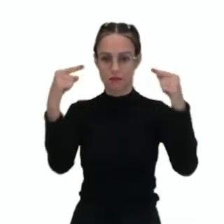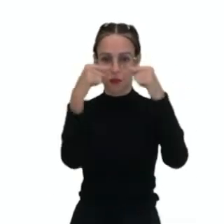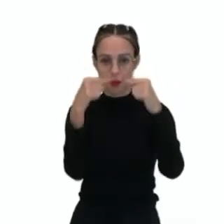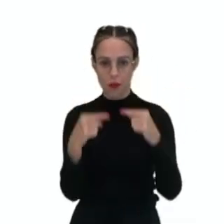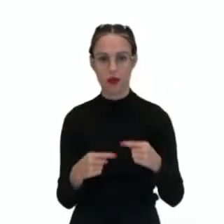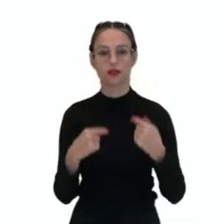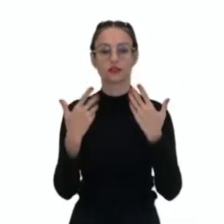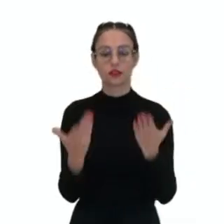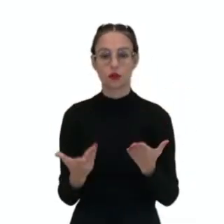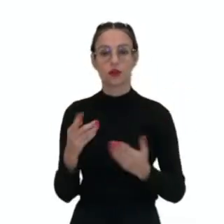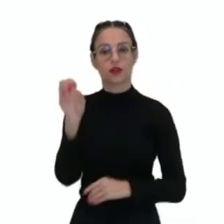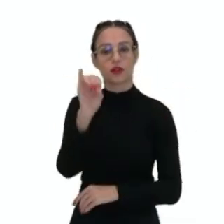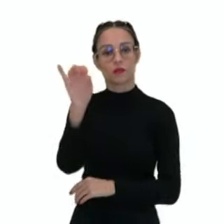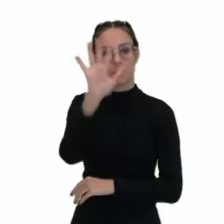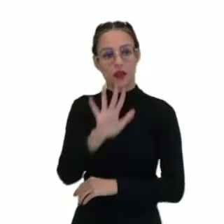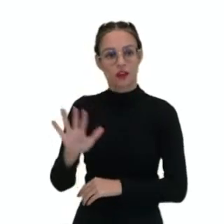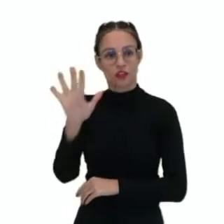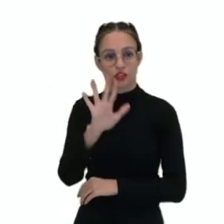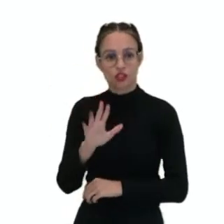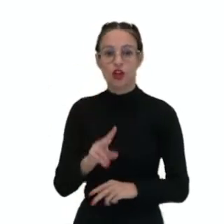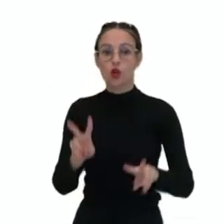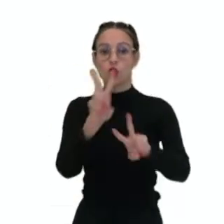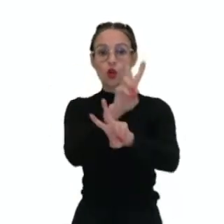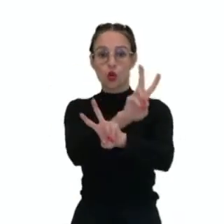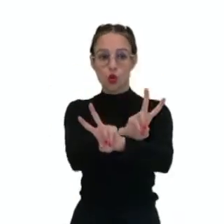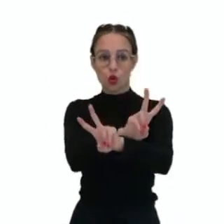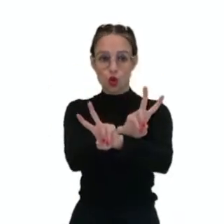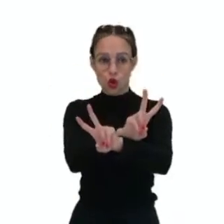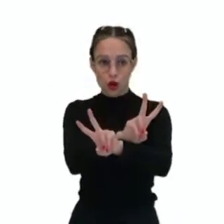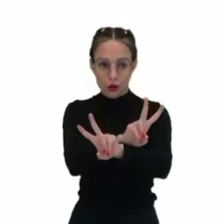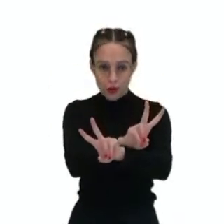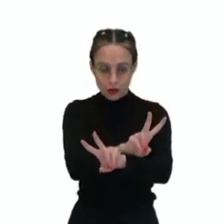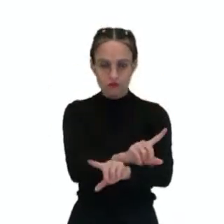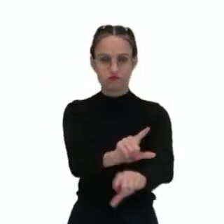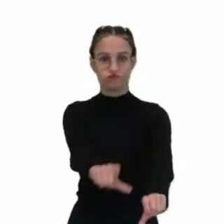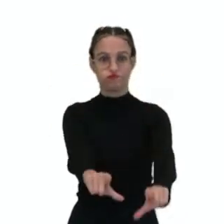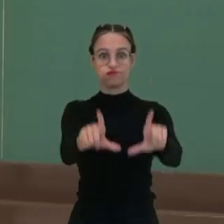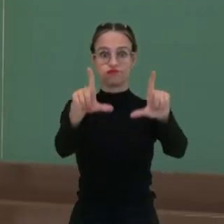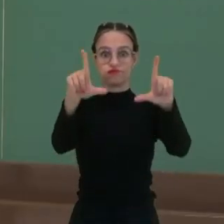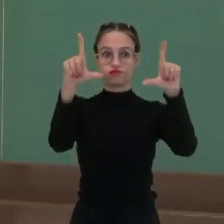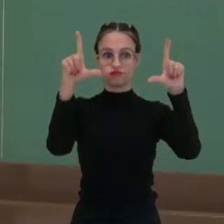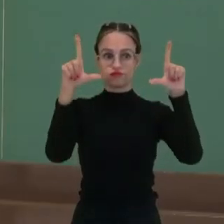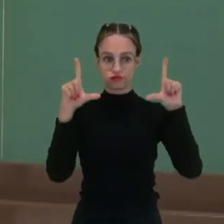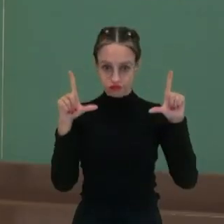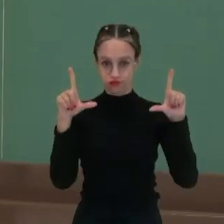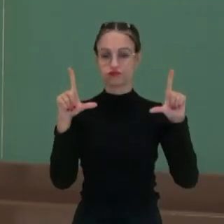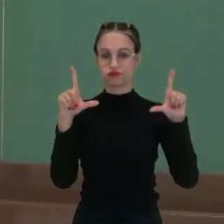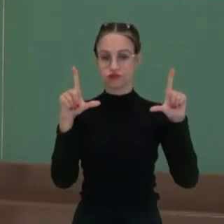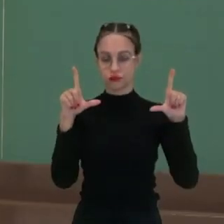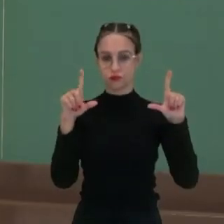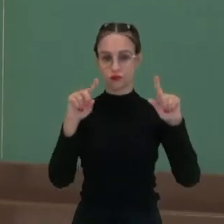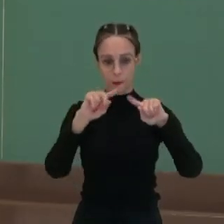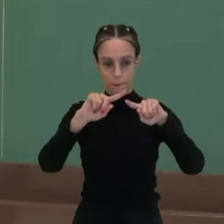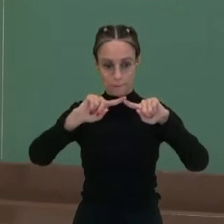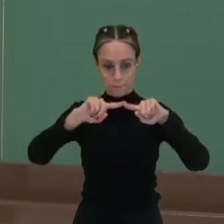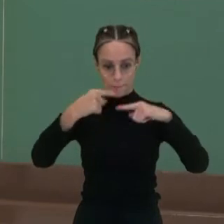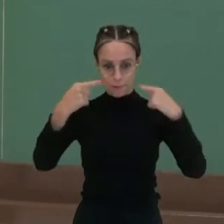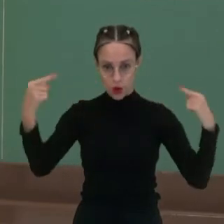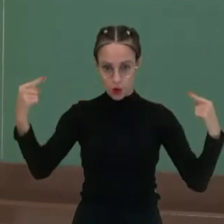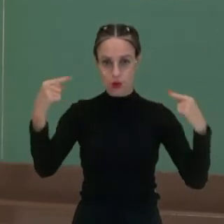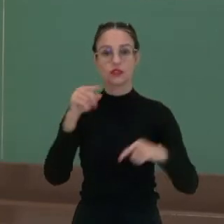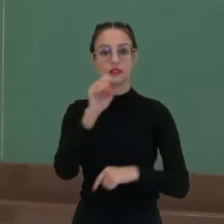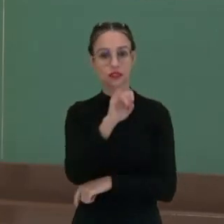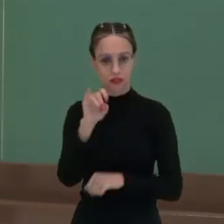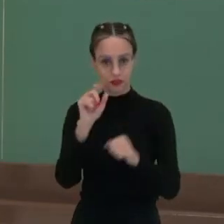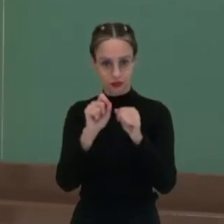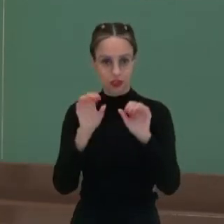Então, essa imagem aqui, a gente pegou ali o cromossomo, tiramos de dentro do núcleo da célula, desenrolamos. Se fizéssemos